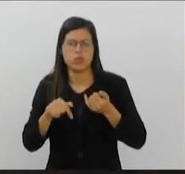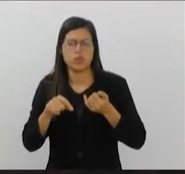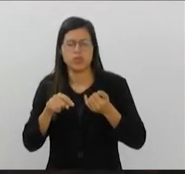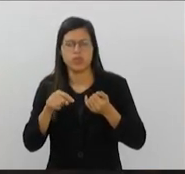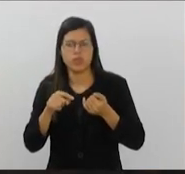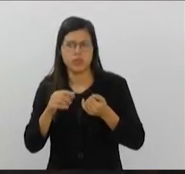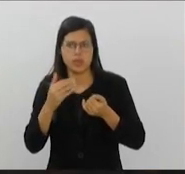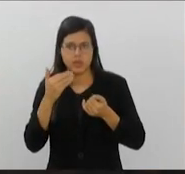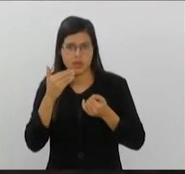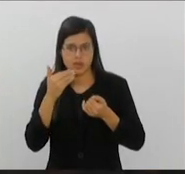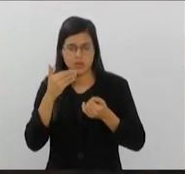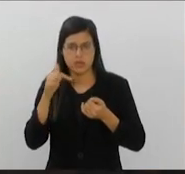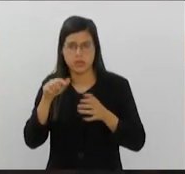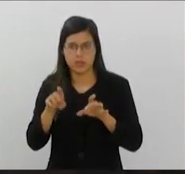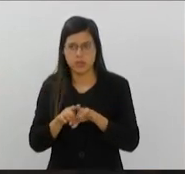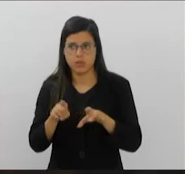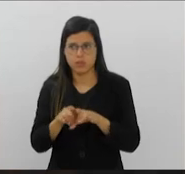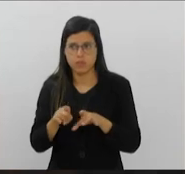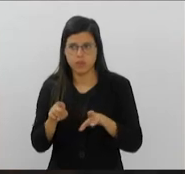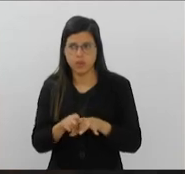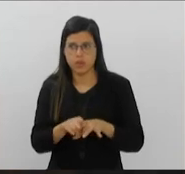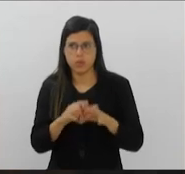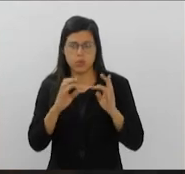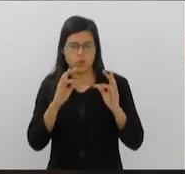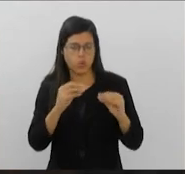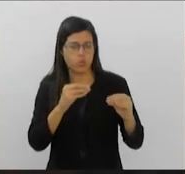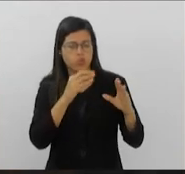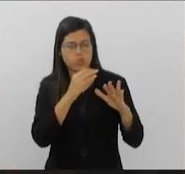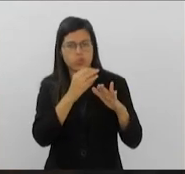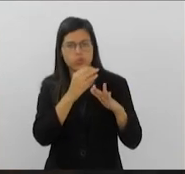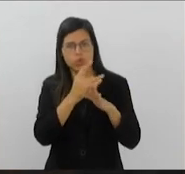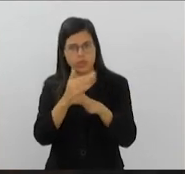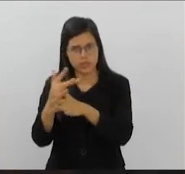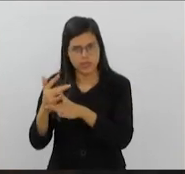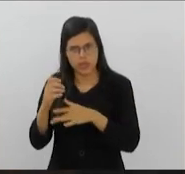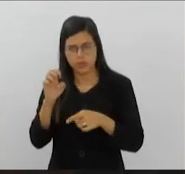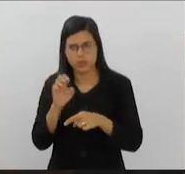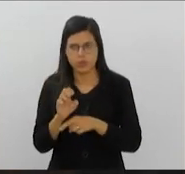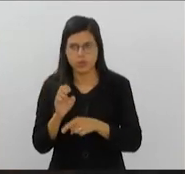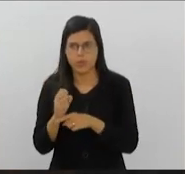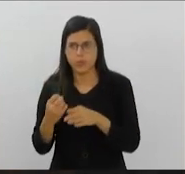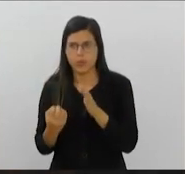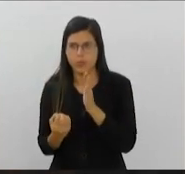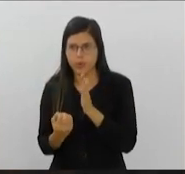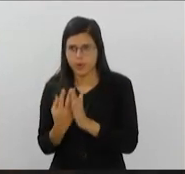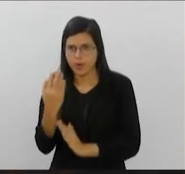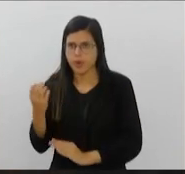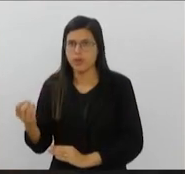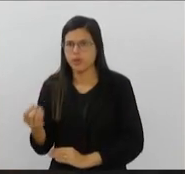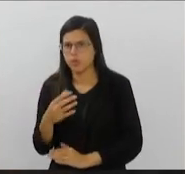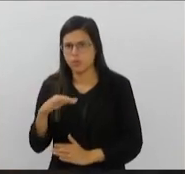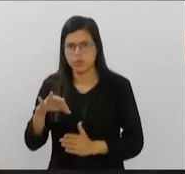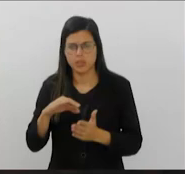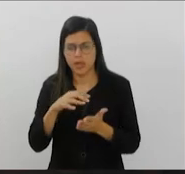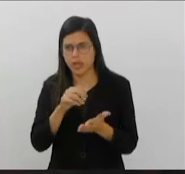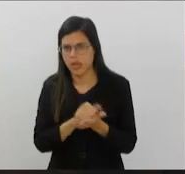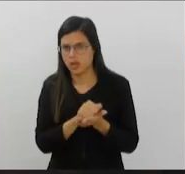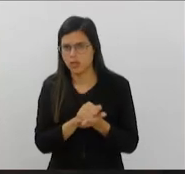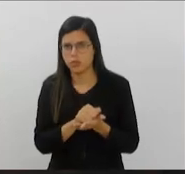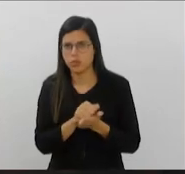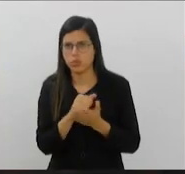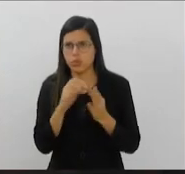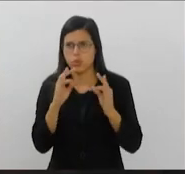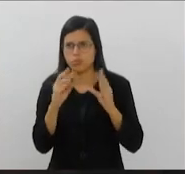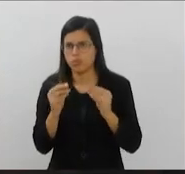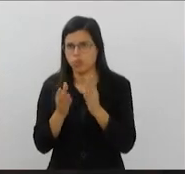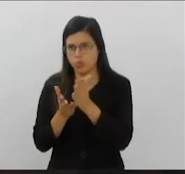déficit habitacional, de todos os municípios do Estado, cria de forma inédita esse cadastro, com todos